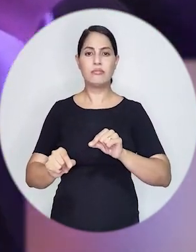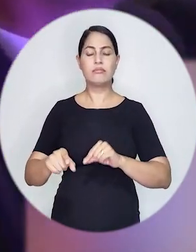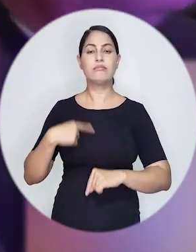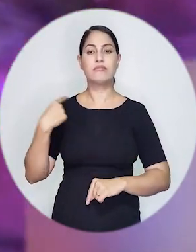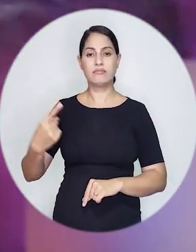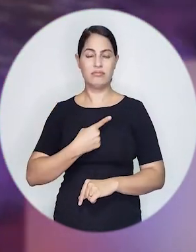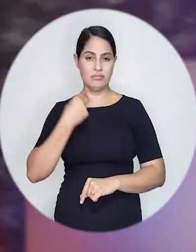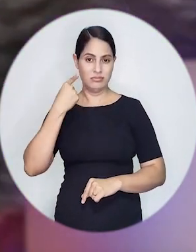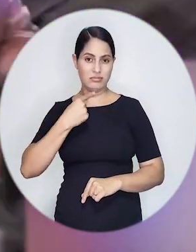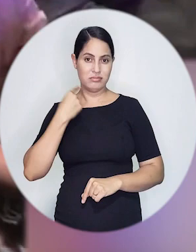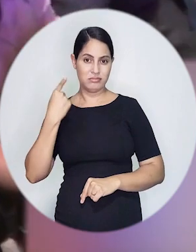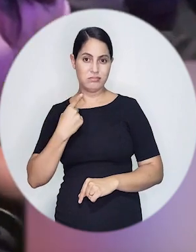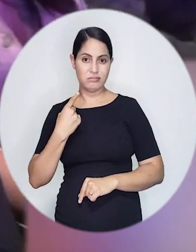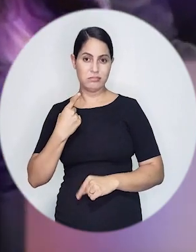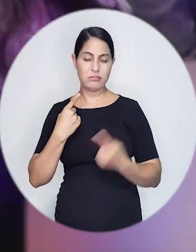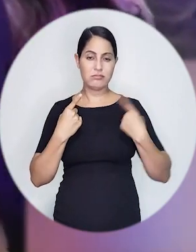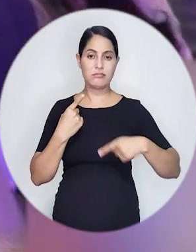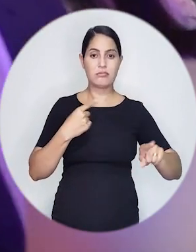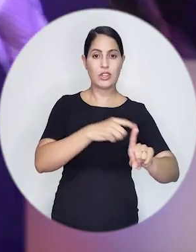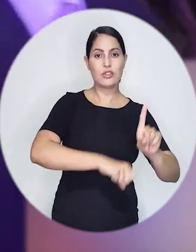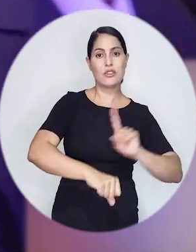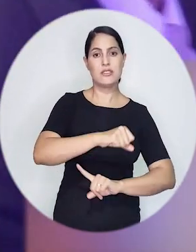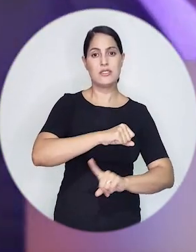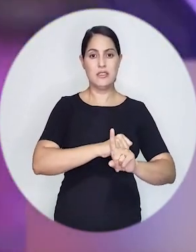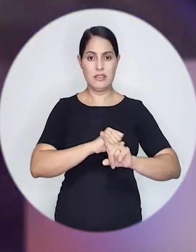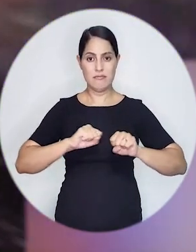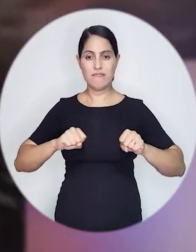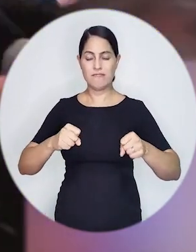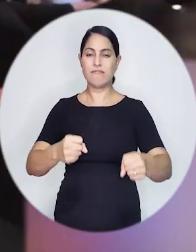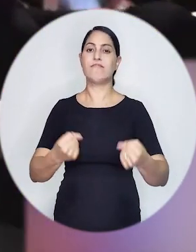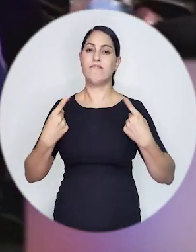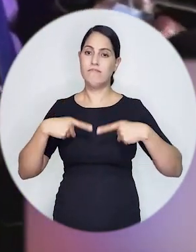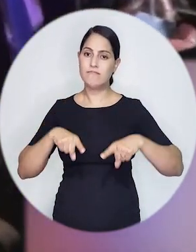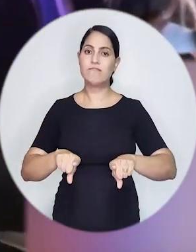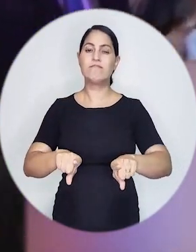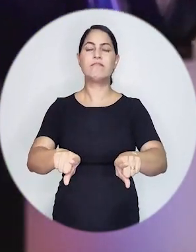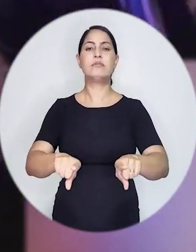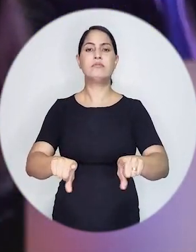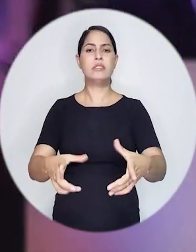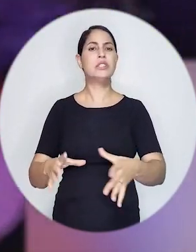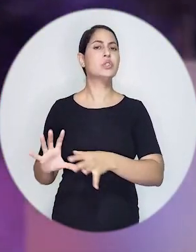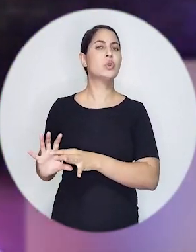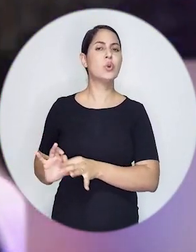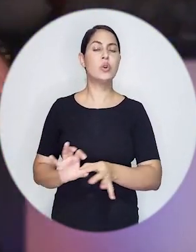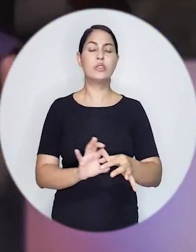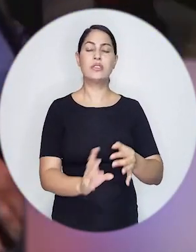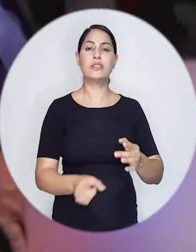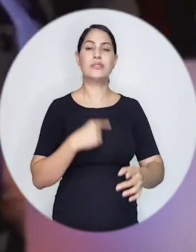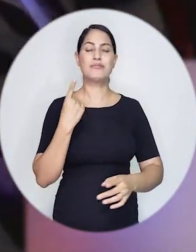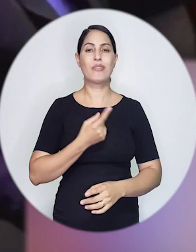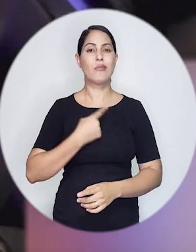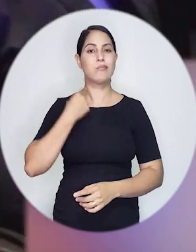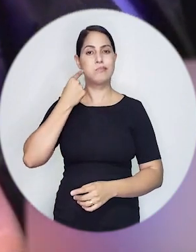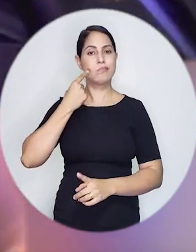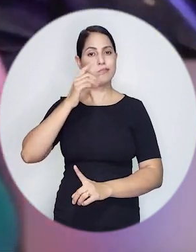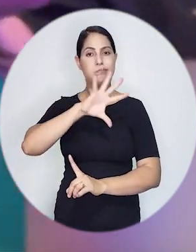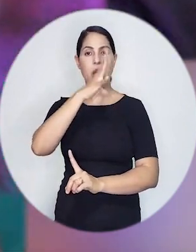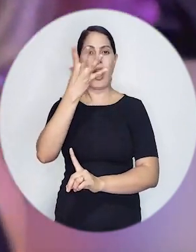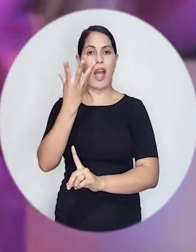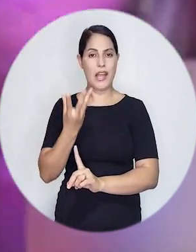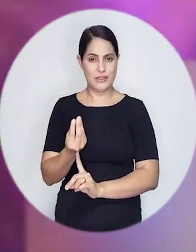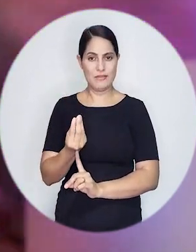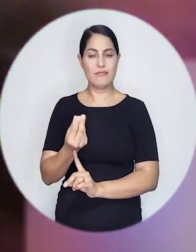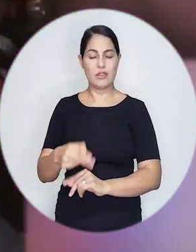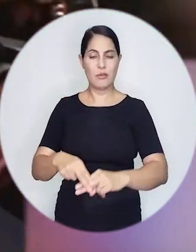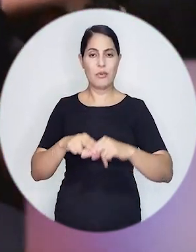a OAB Ceará trilhou um caminho de mão dupla. Ao defender a nossa classe, também avançou com a justiça social.